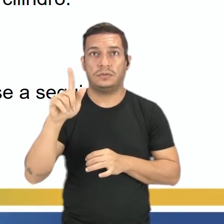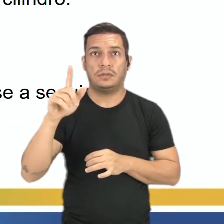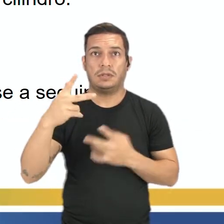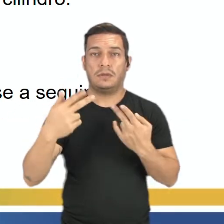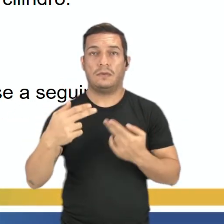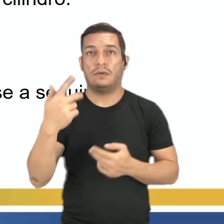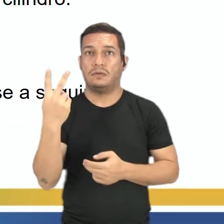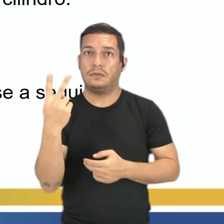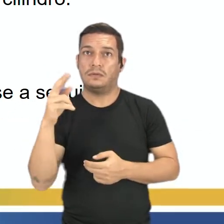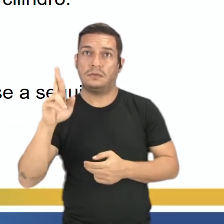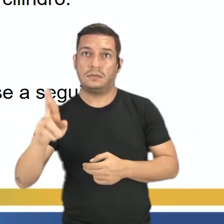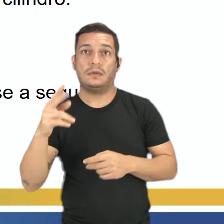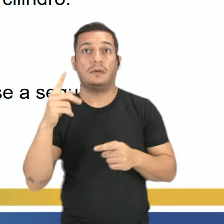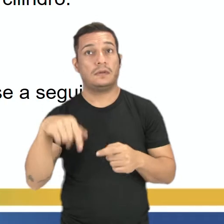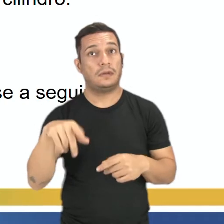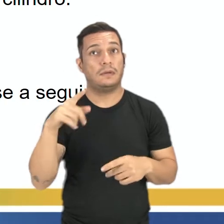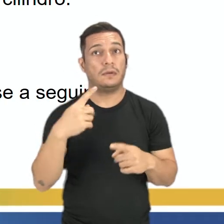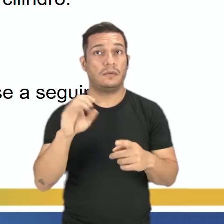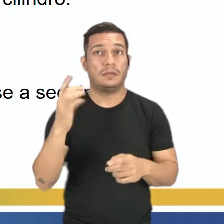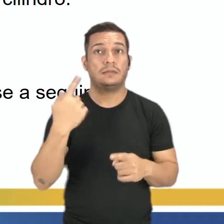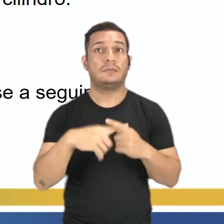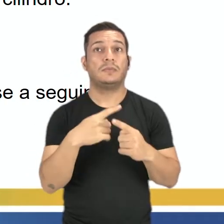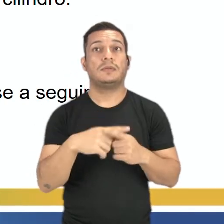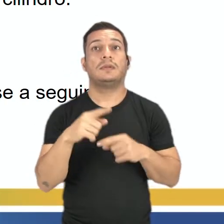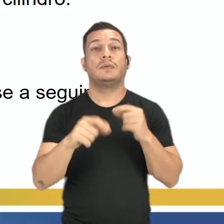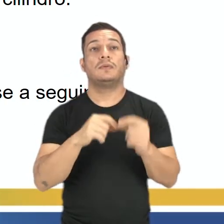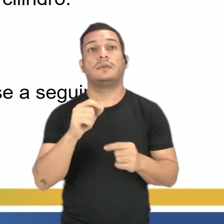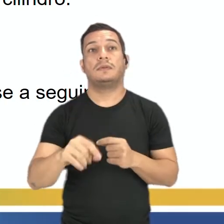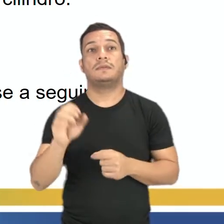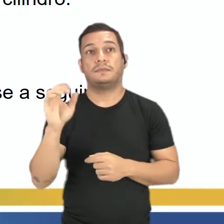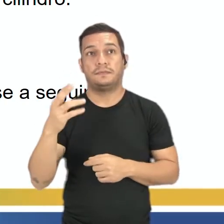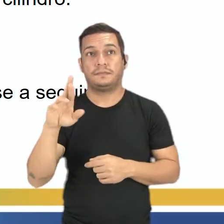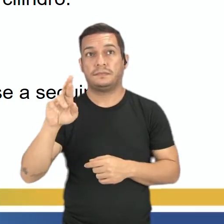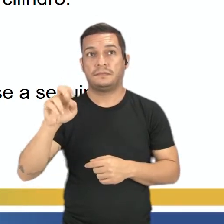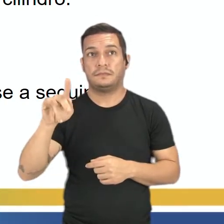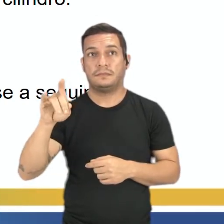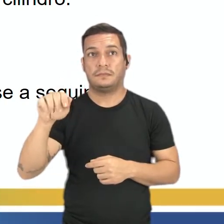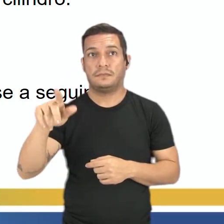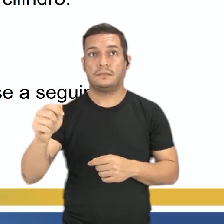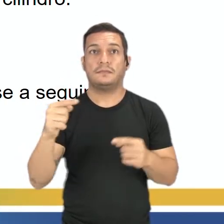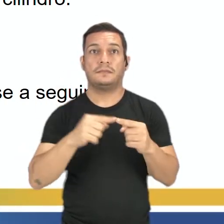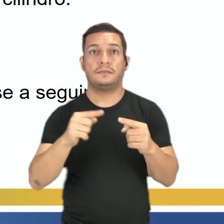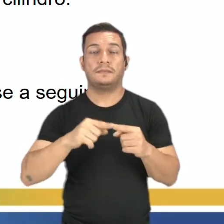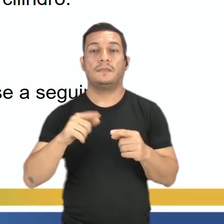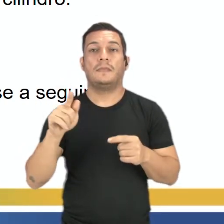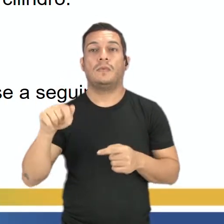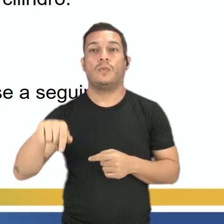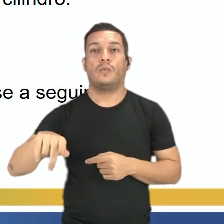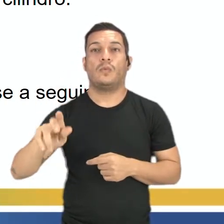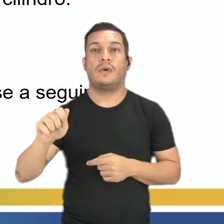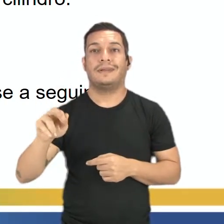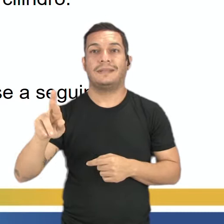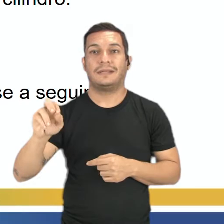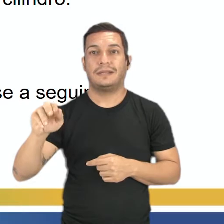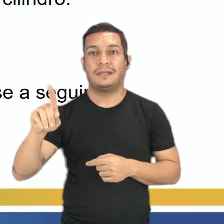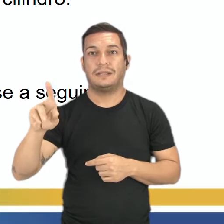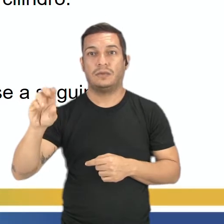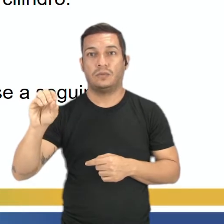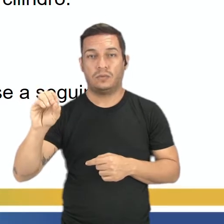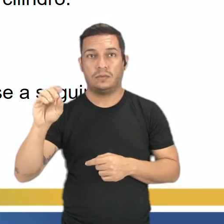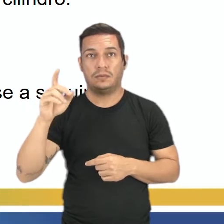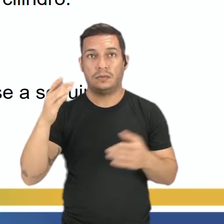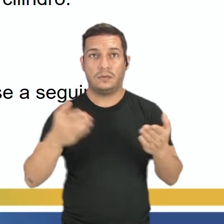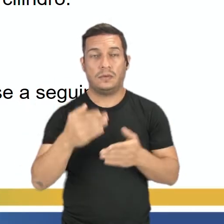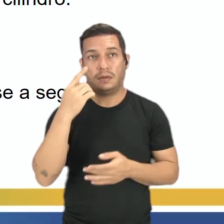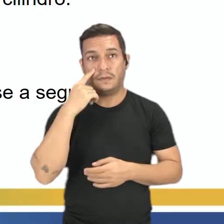2R. Isso porque sua seção meridiana corresponde a um quadrado. Agora